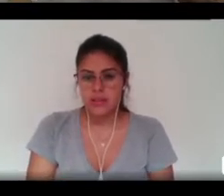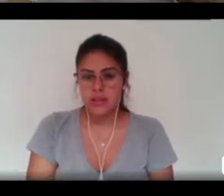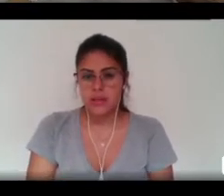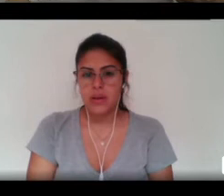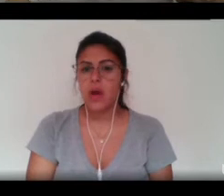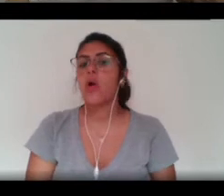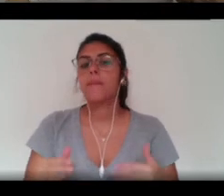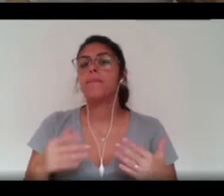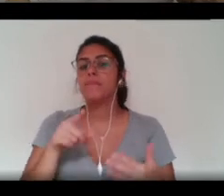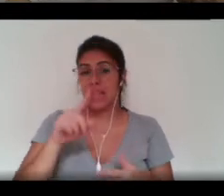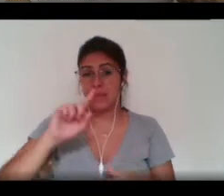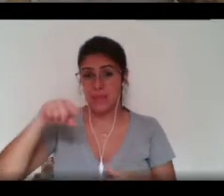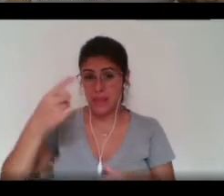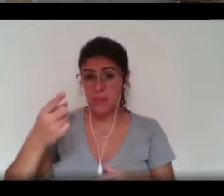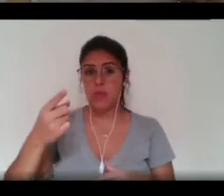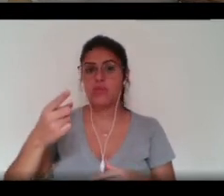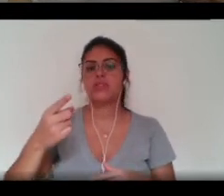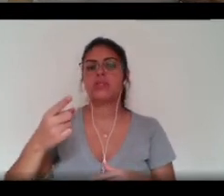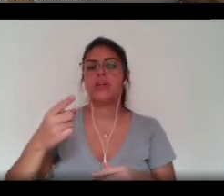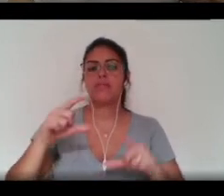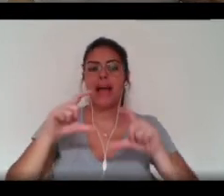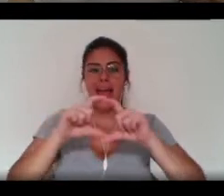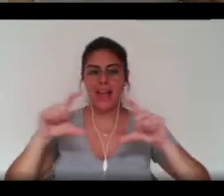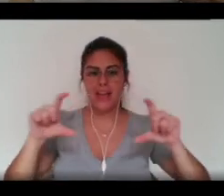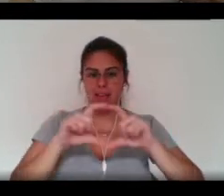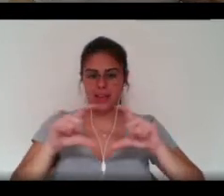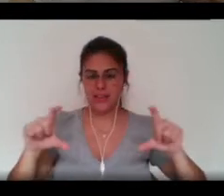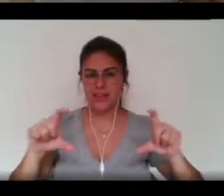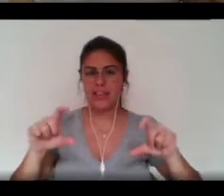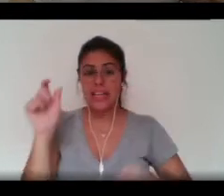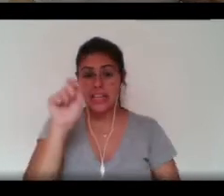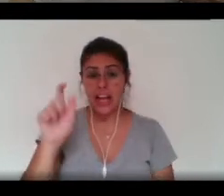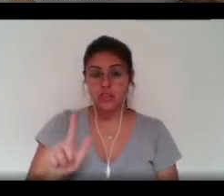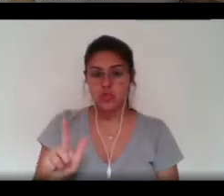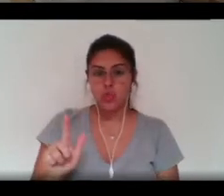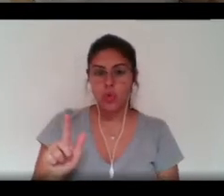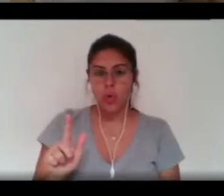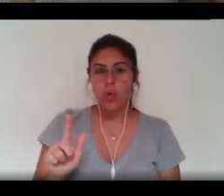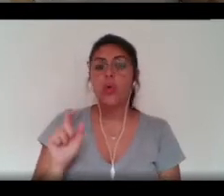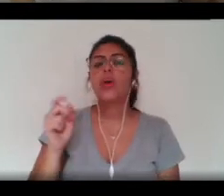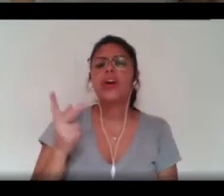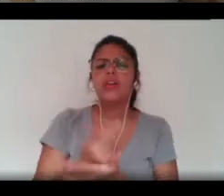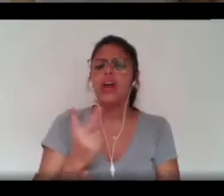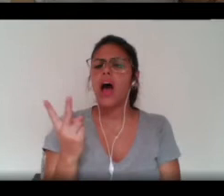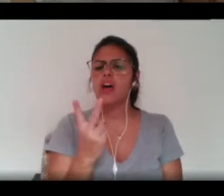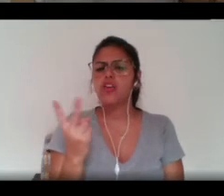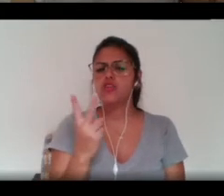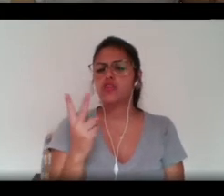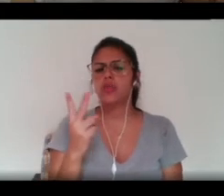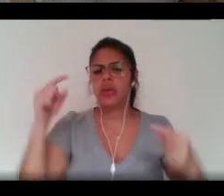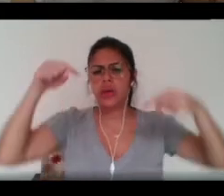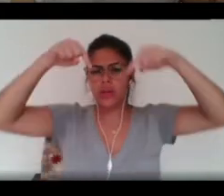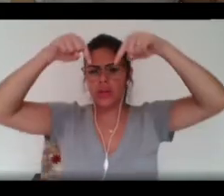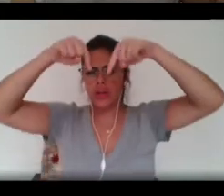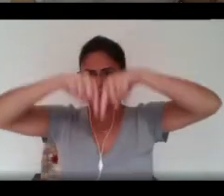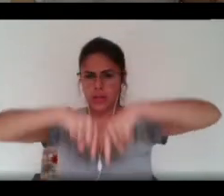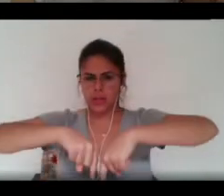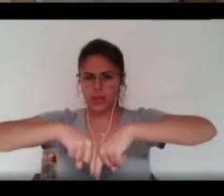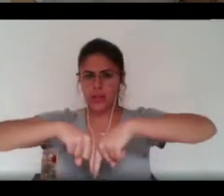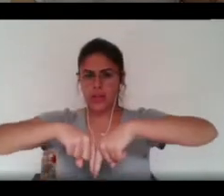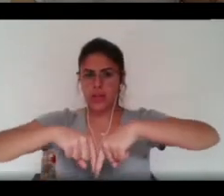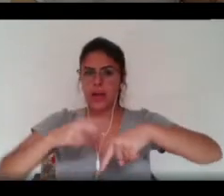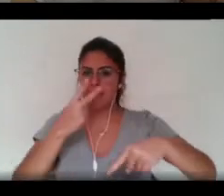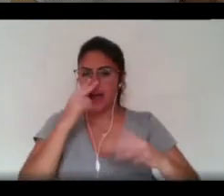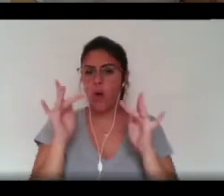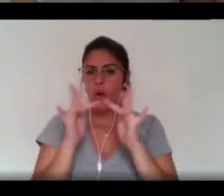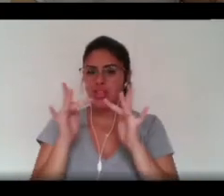a equação em azul, você tem que as duas bolas caem no chão, ou seja, chegam em y